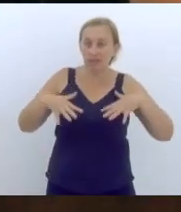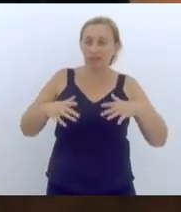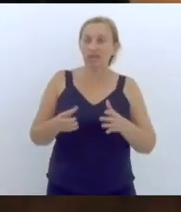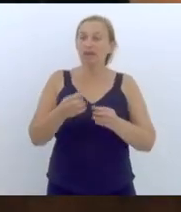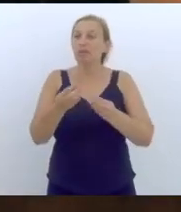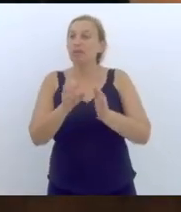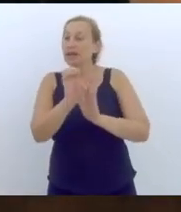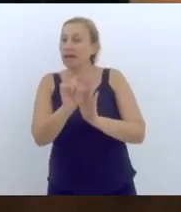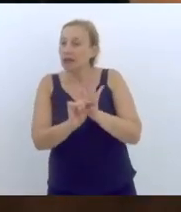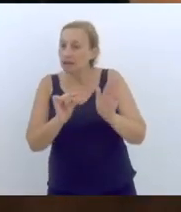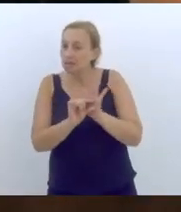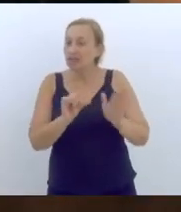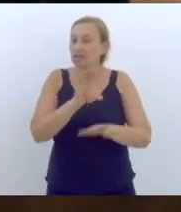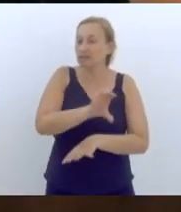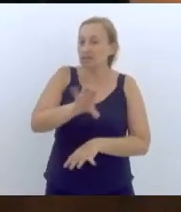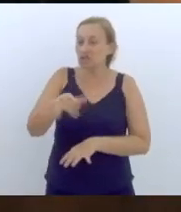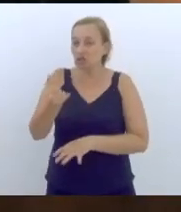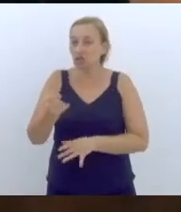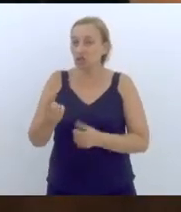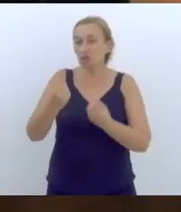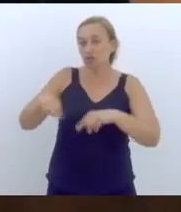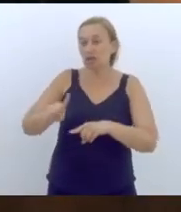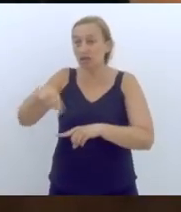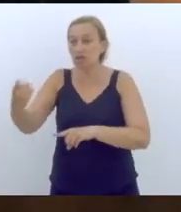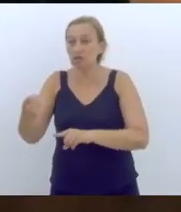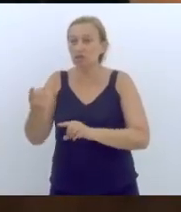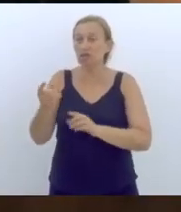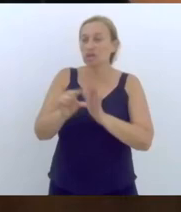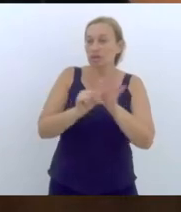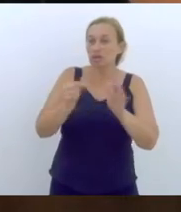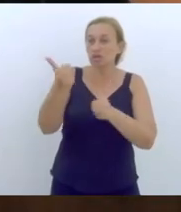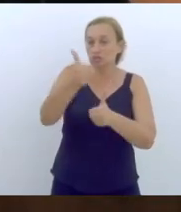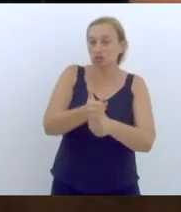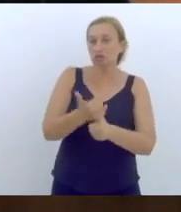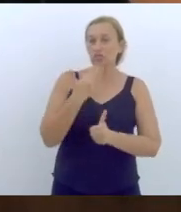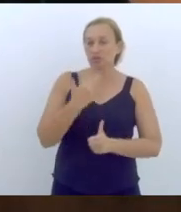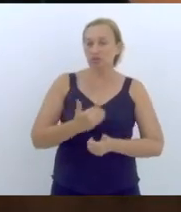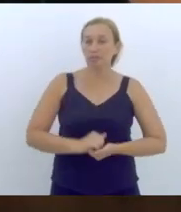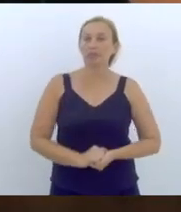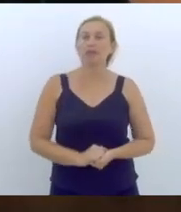emenda da CCJ, contrário às demais emendas, concluindo por substitutivo.